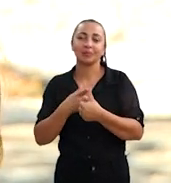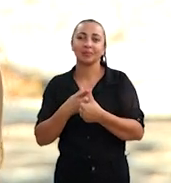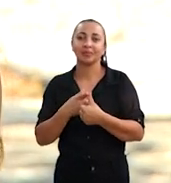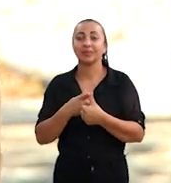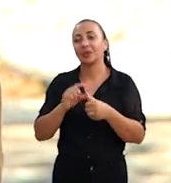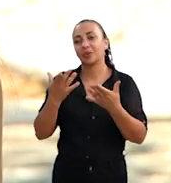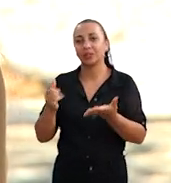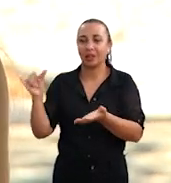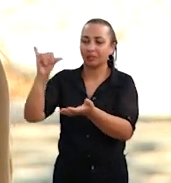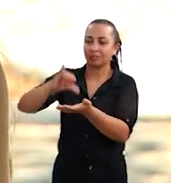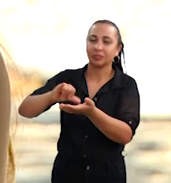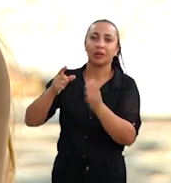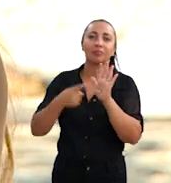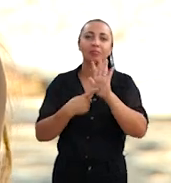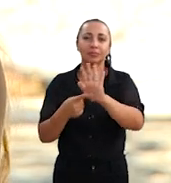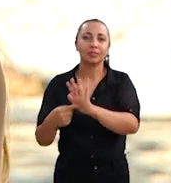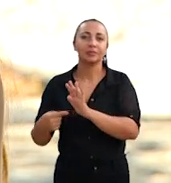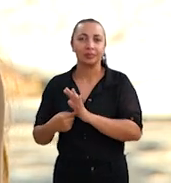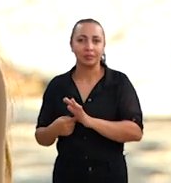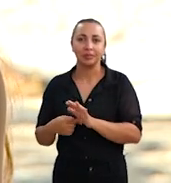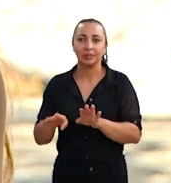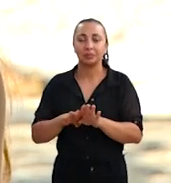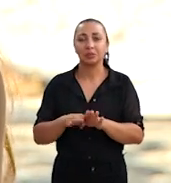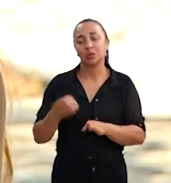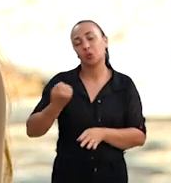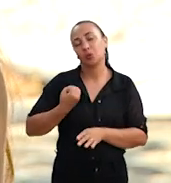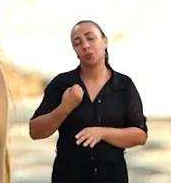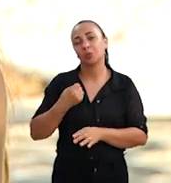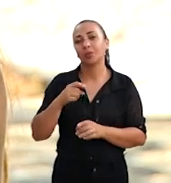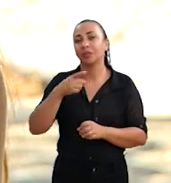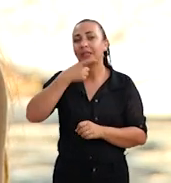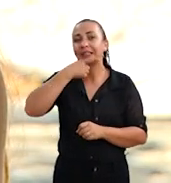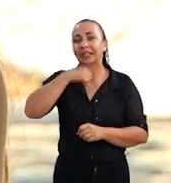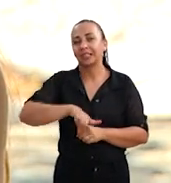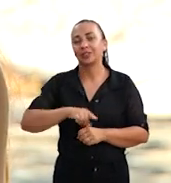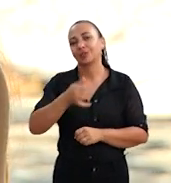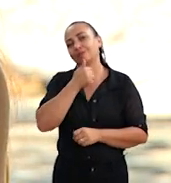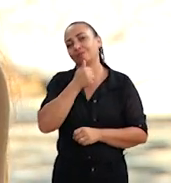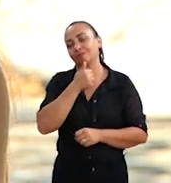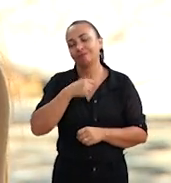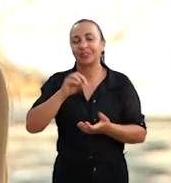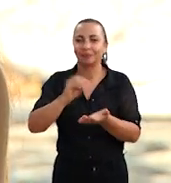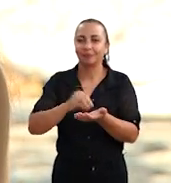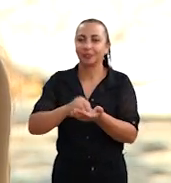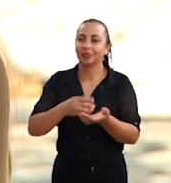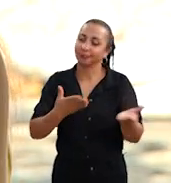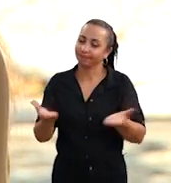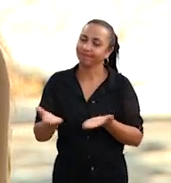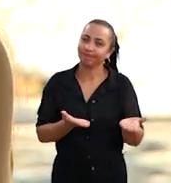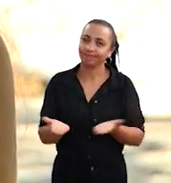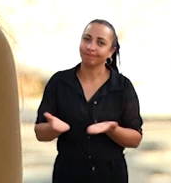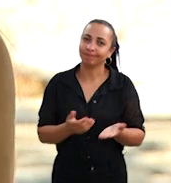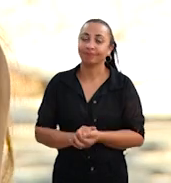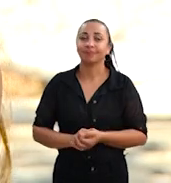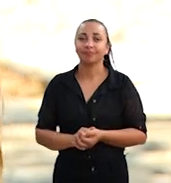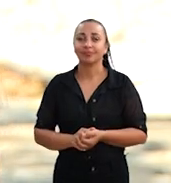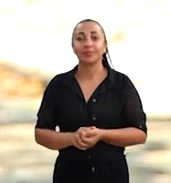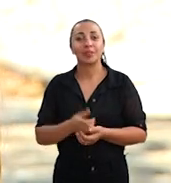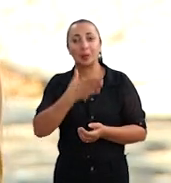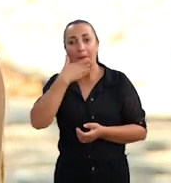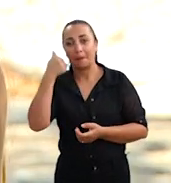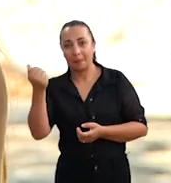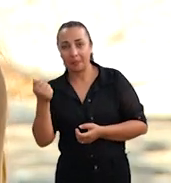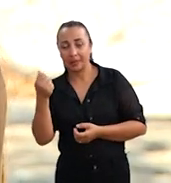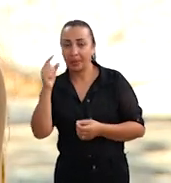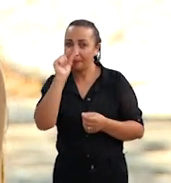enquanto as capitais apresentavam taxas negativas ainda de desemprego. Ou seja, a